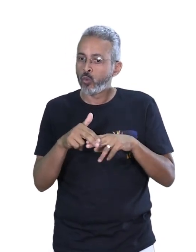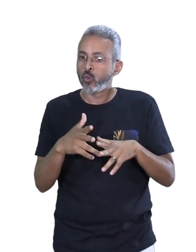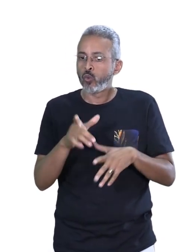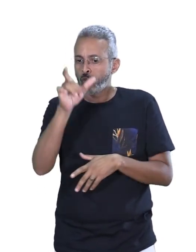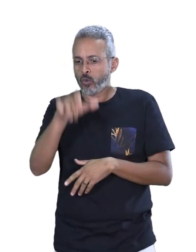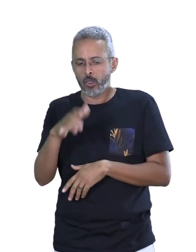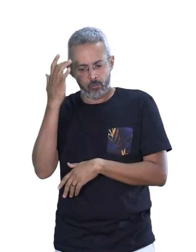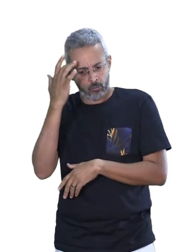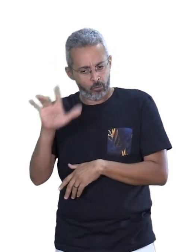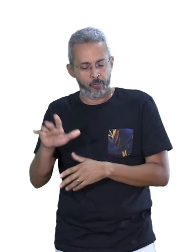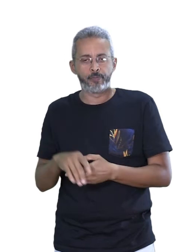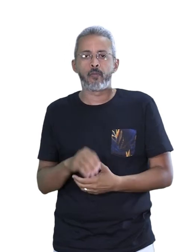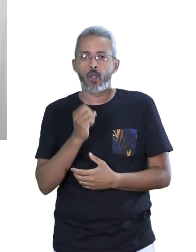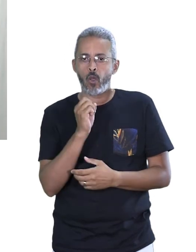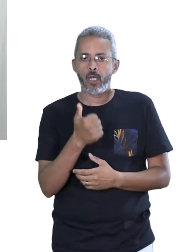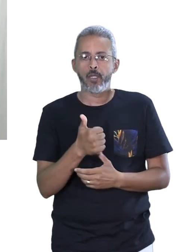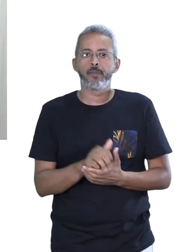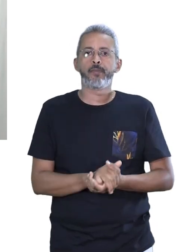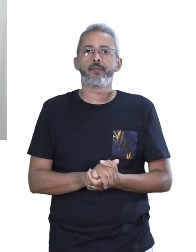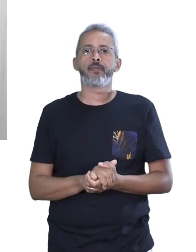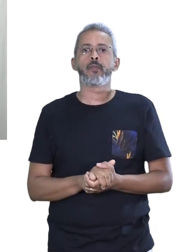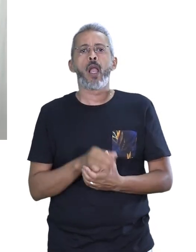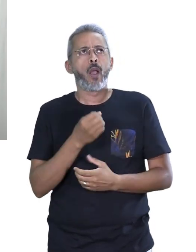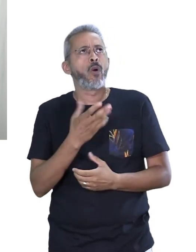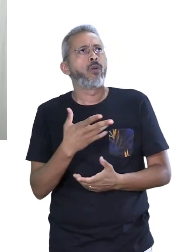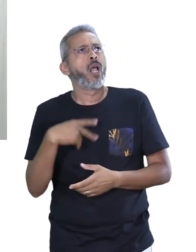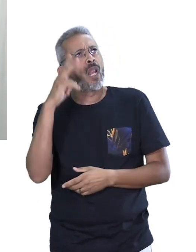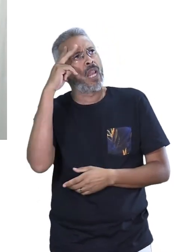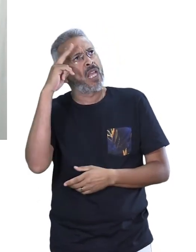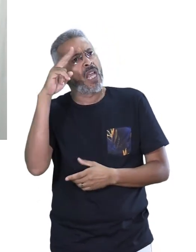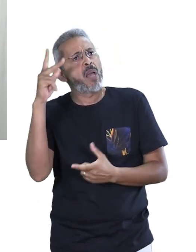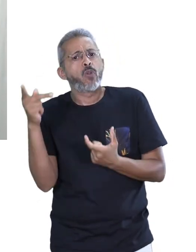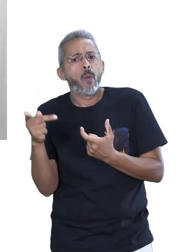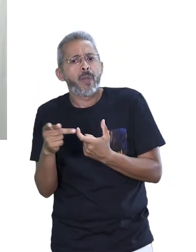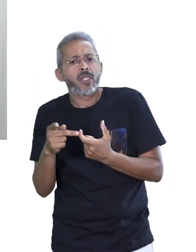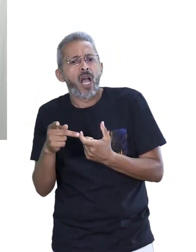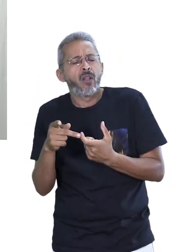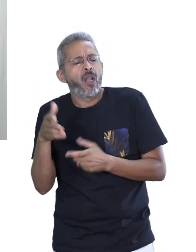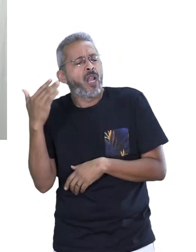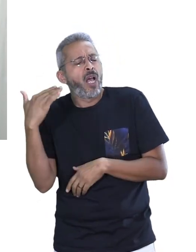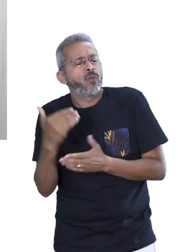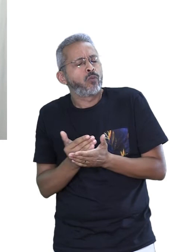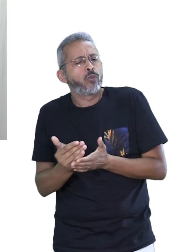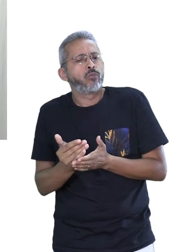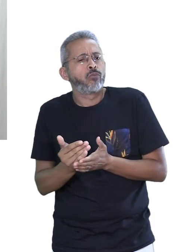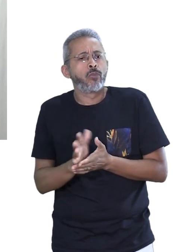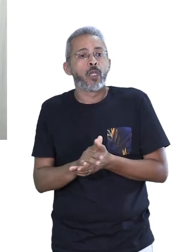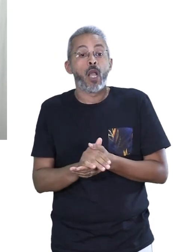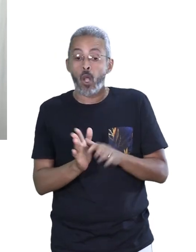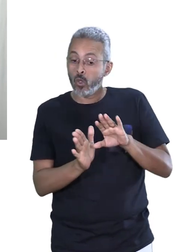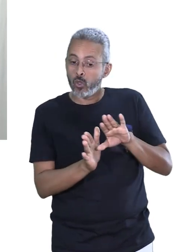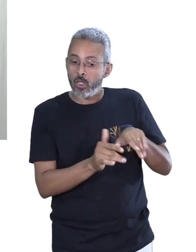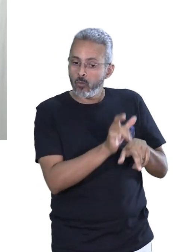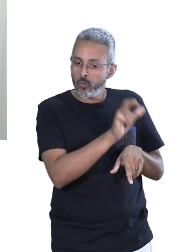isso, sujeito inexistente. Beleza? Bom, se lembra do predicado lá do comecinho? O